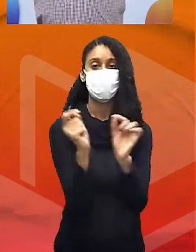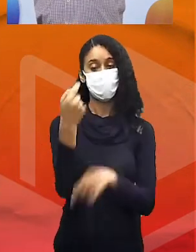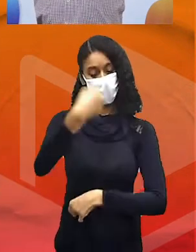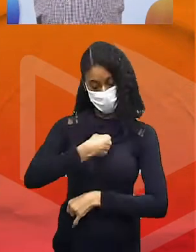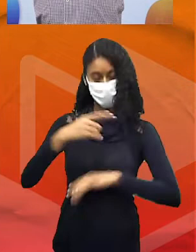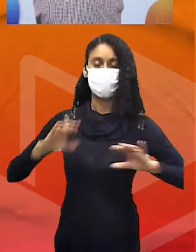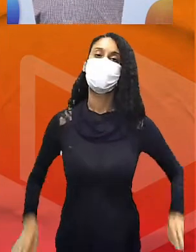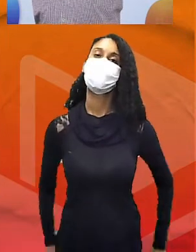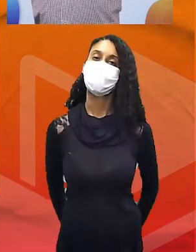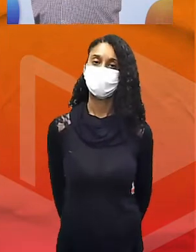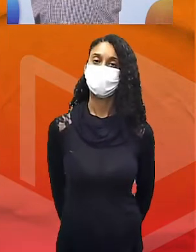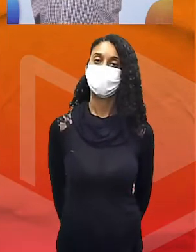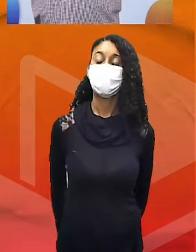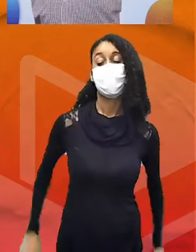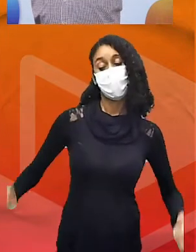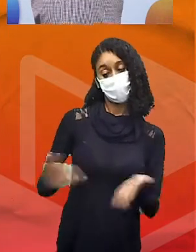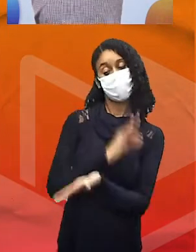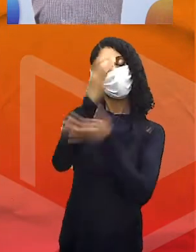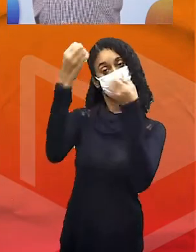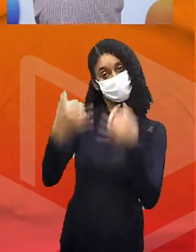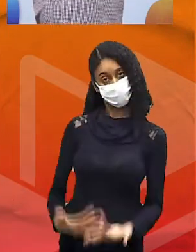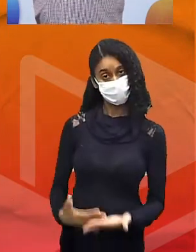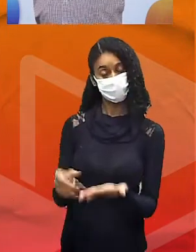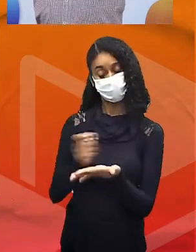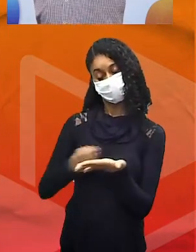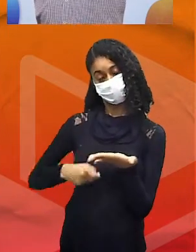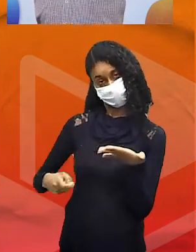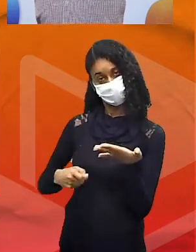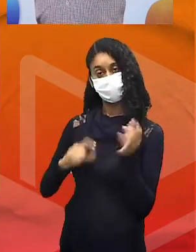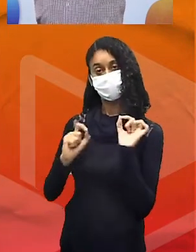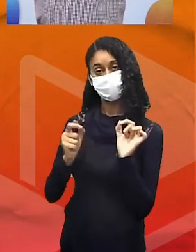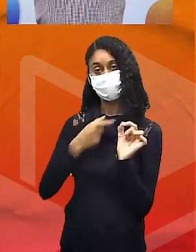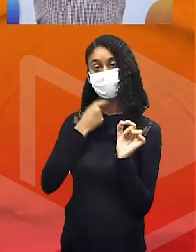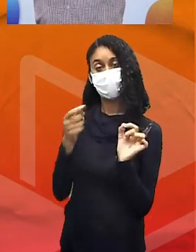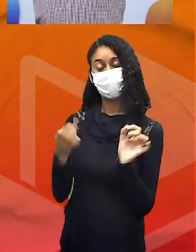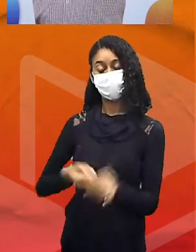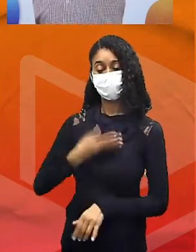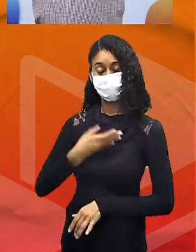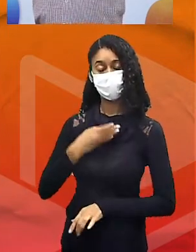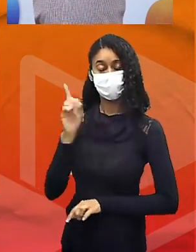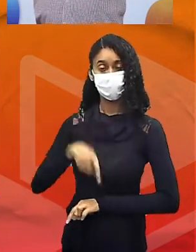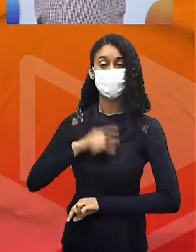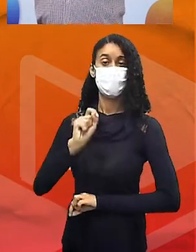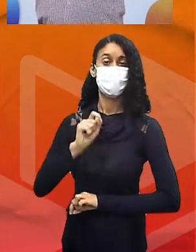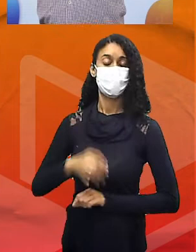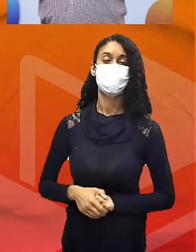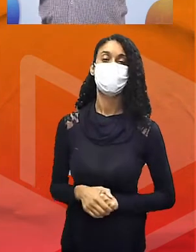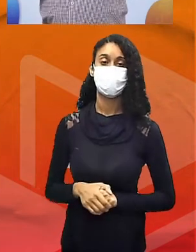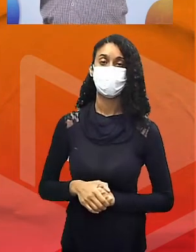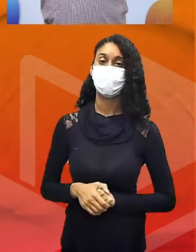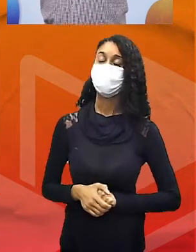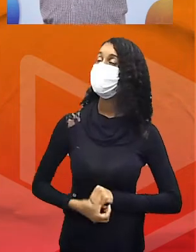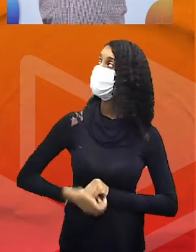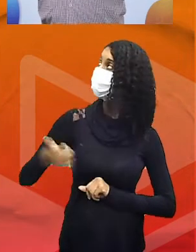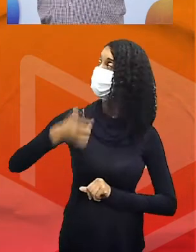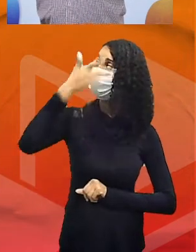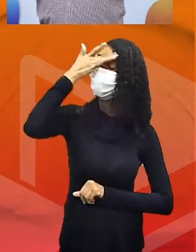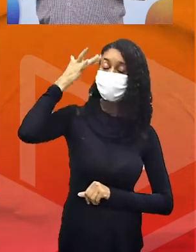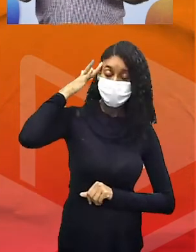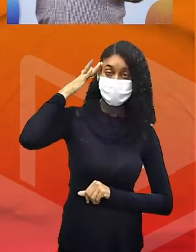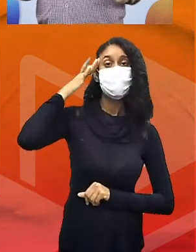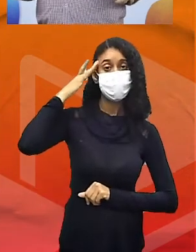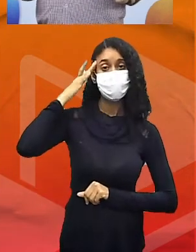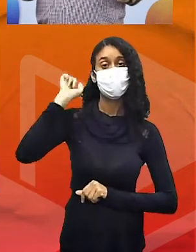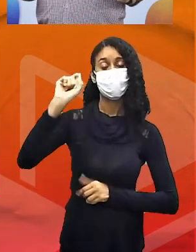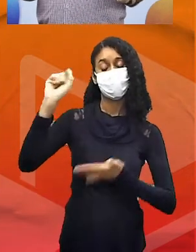Quer dizer, o autor escreve sobre a voz do poema, É a voz em primeira pessoa, é quem